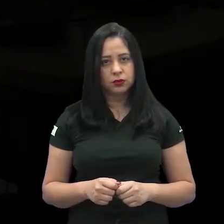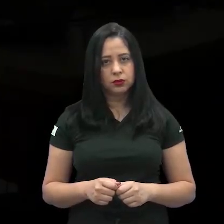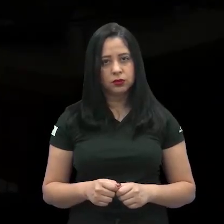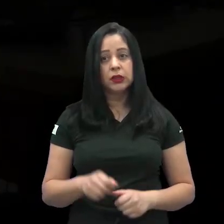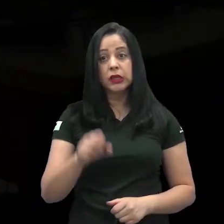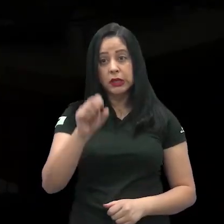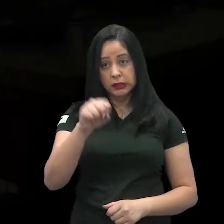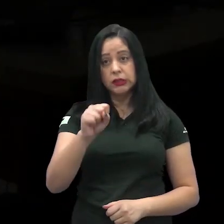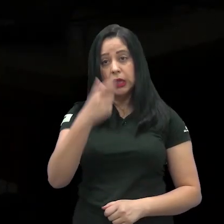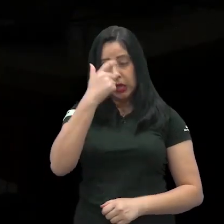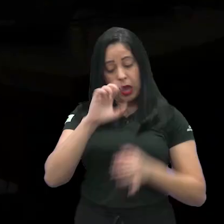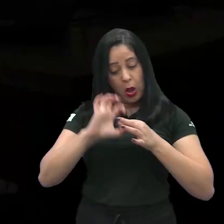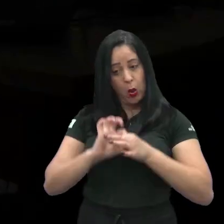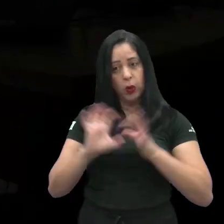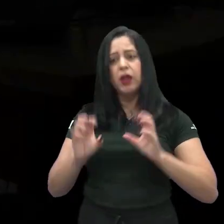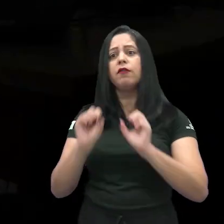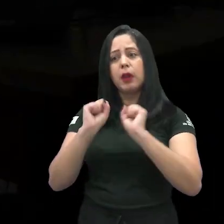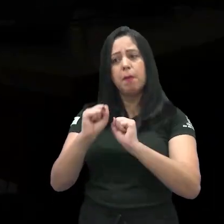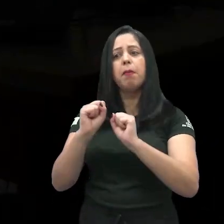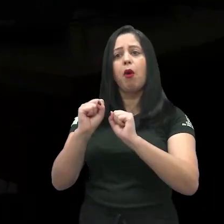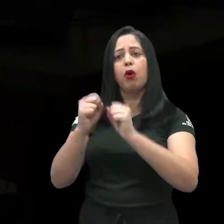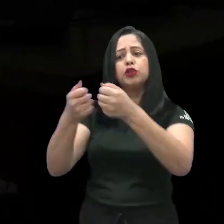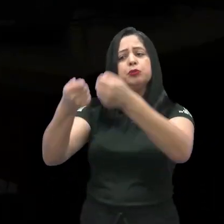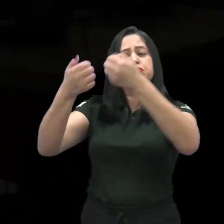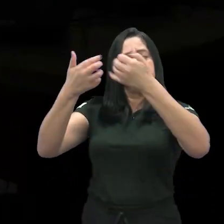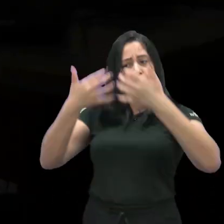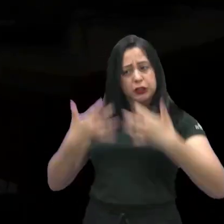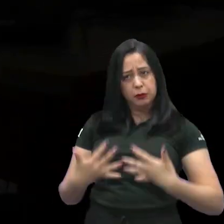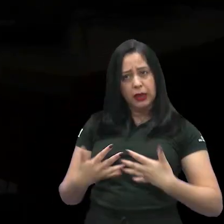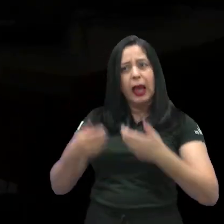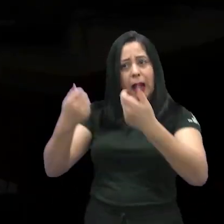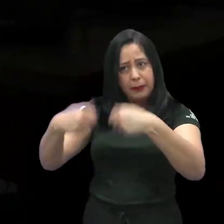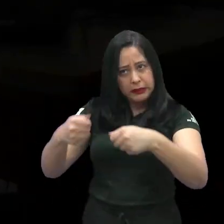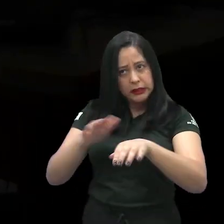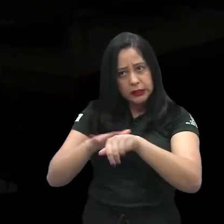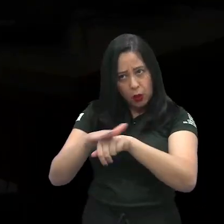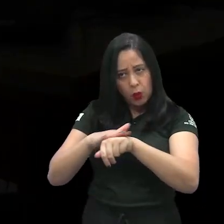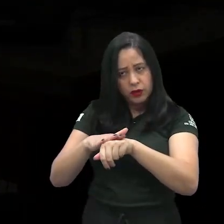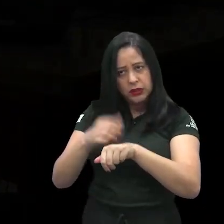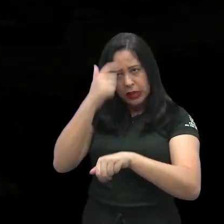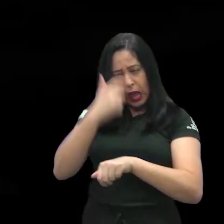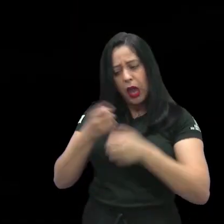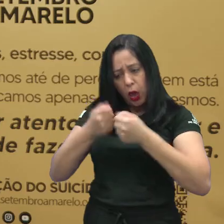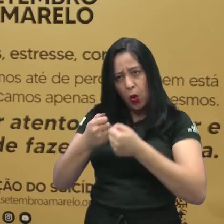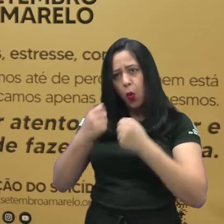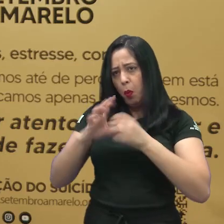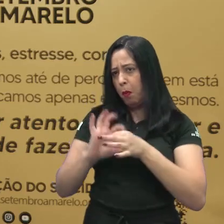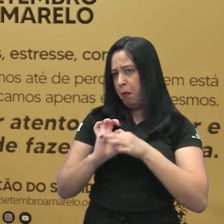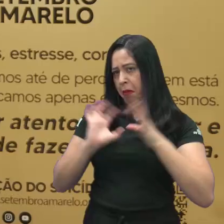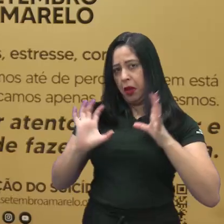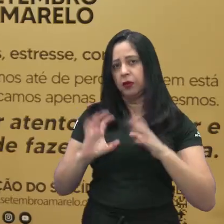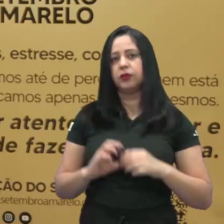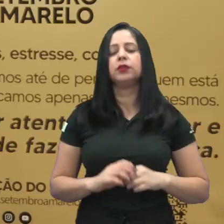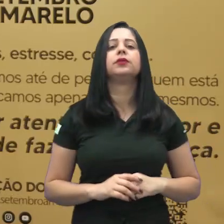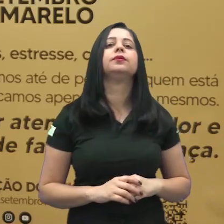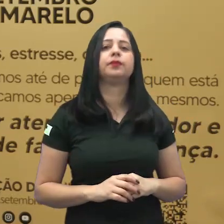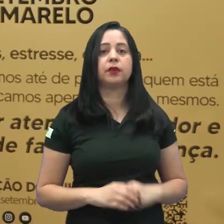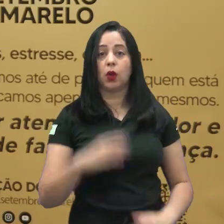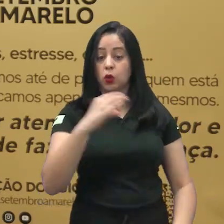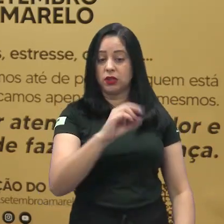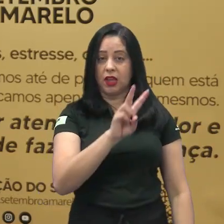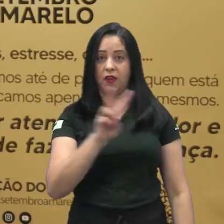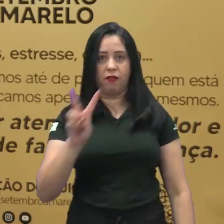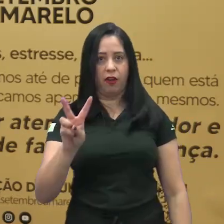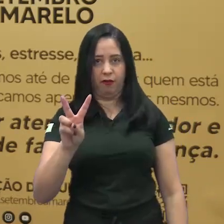Estou disponível para conversar com você, se você precisar conversar. Estou à disposição. O Centro de Valorização da